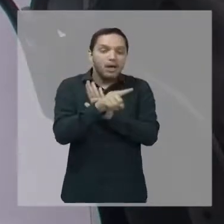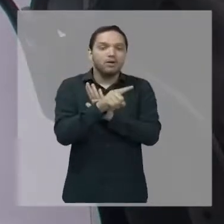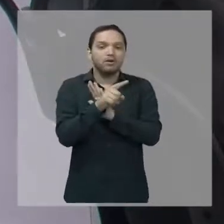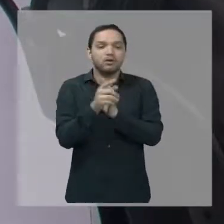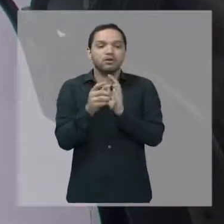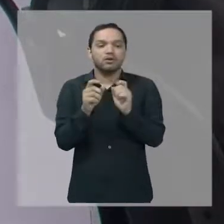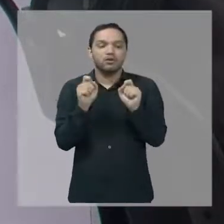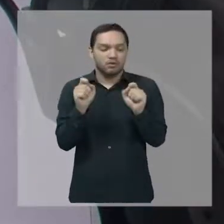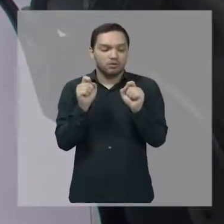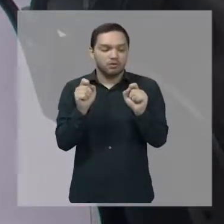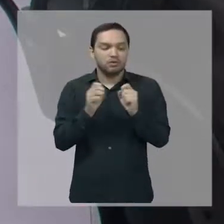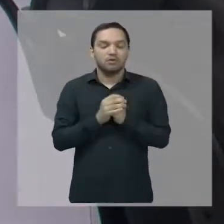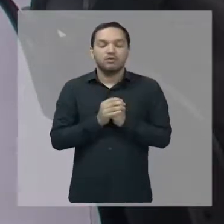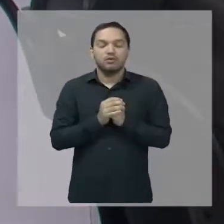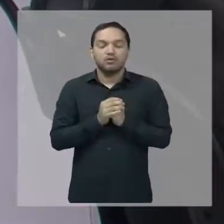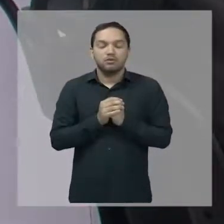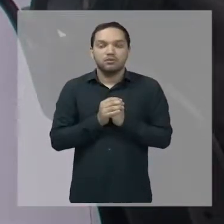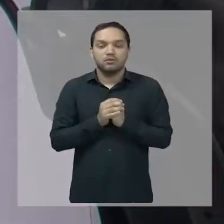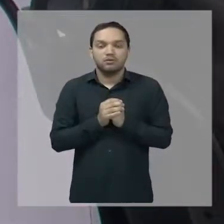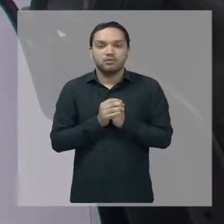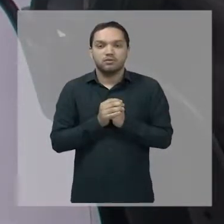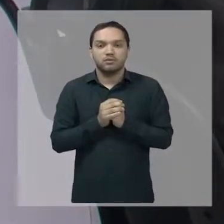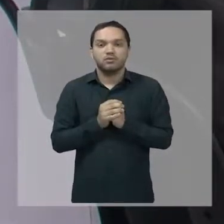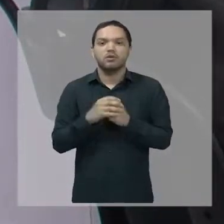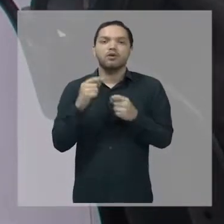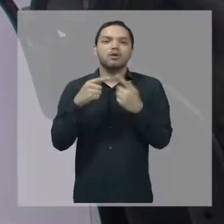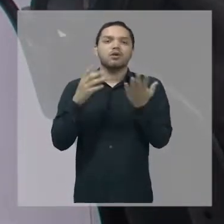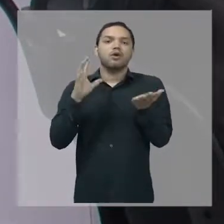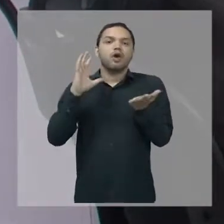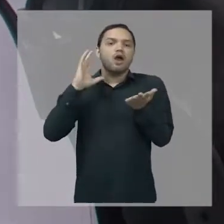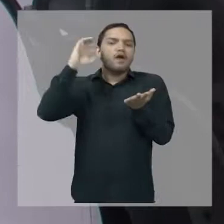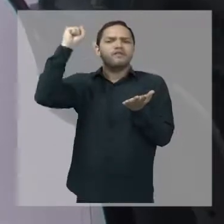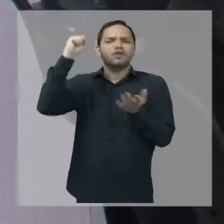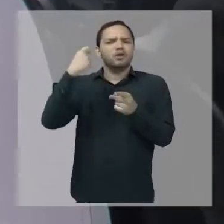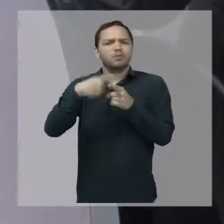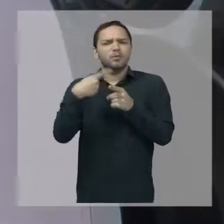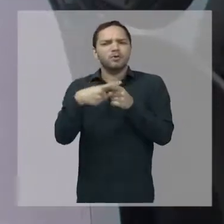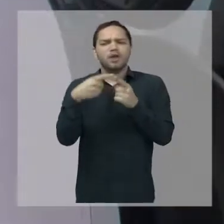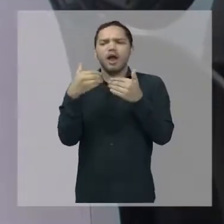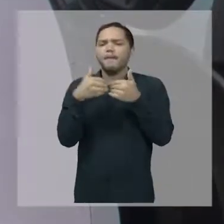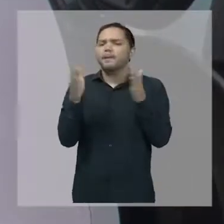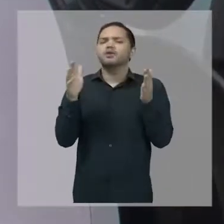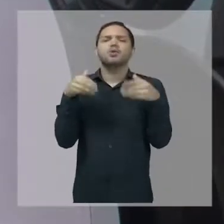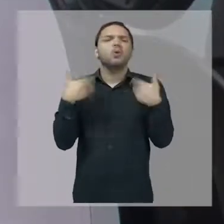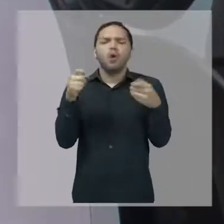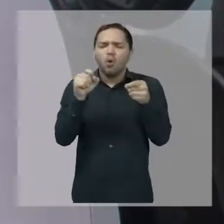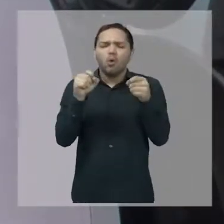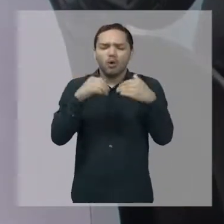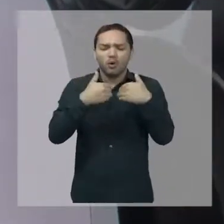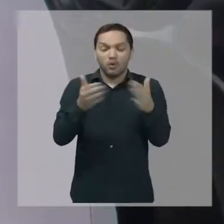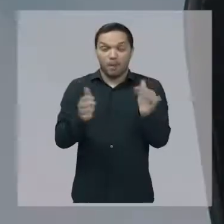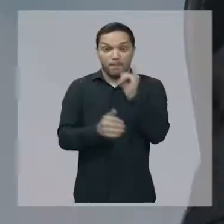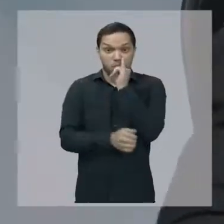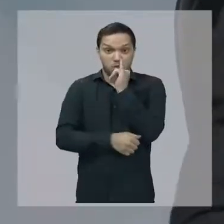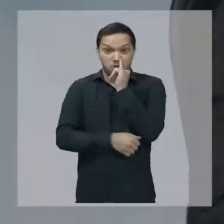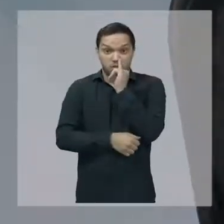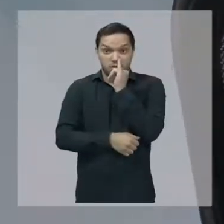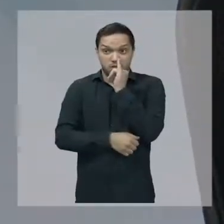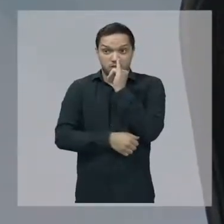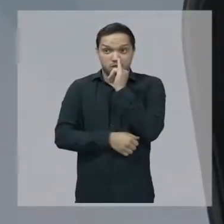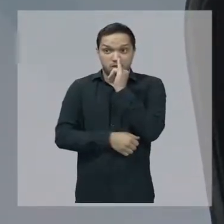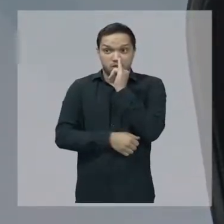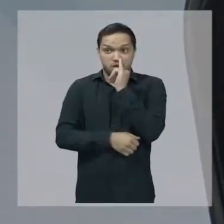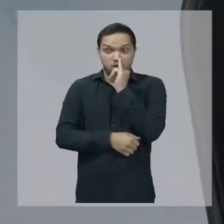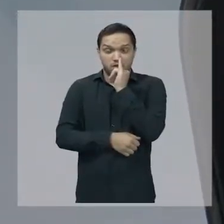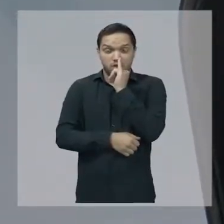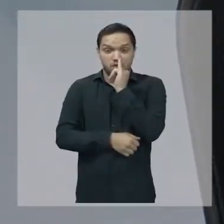te perguntar, o ponto da vitória, qual foi? Porque abertura, ministro. Abertura qual? Abertura, por exemplo, vou lhe dar um exemplo, está se